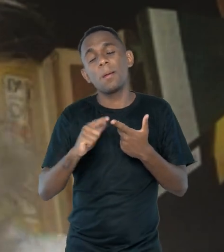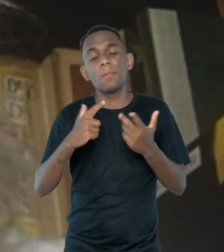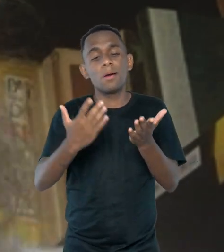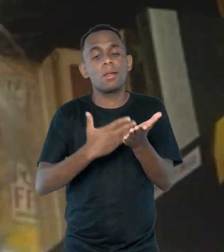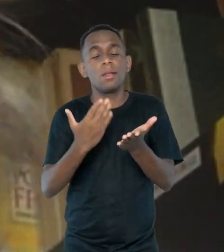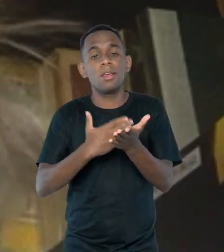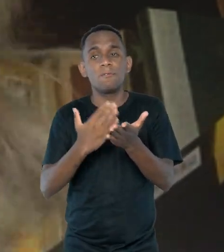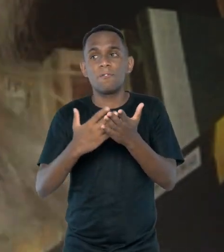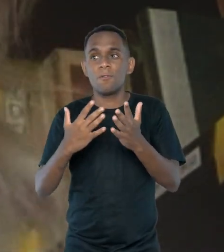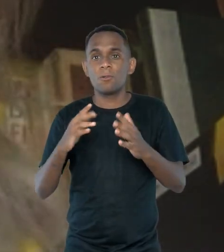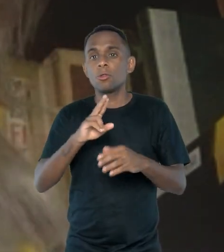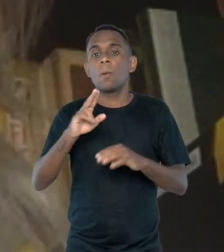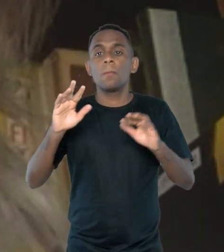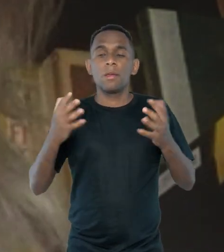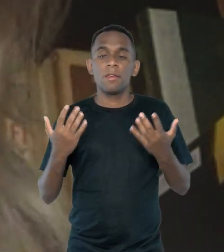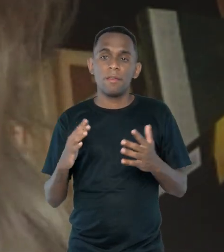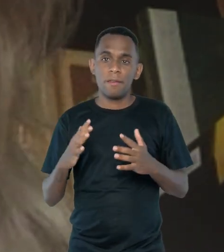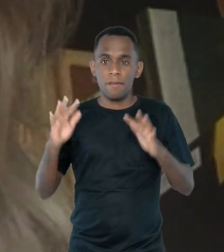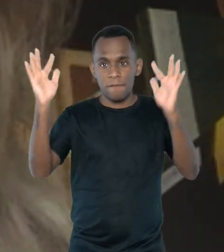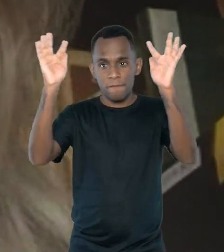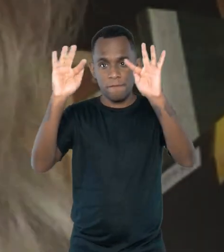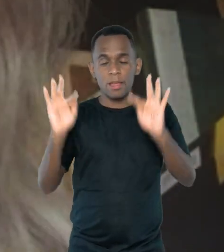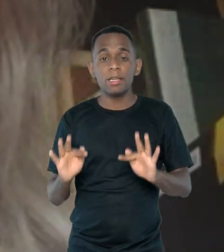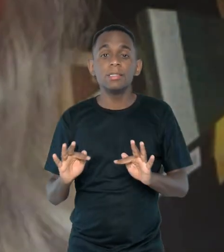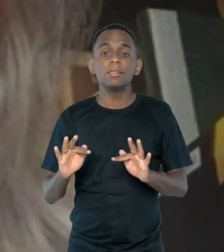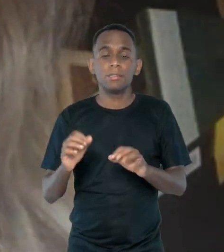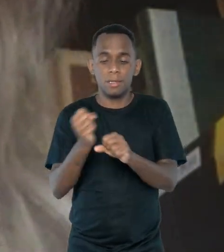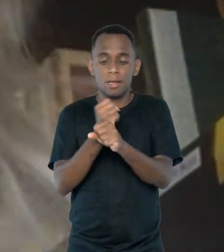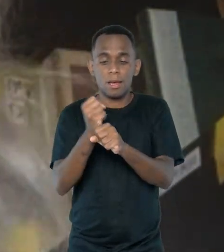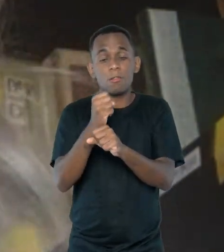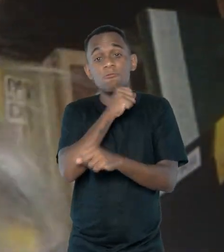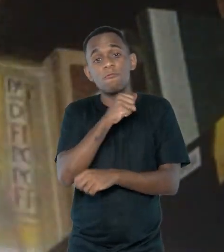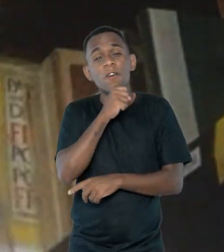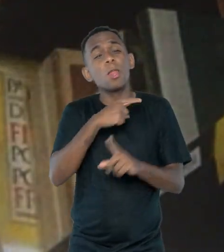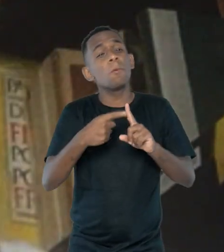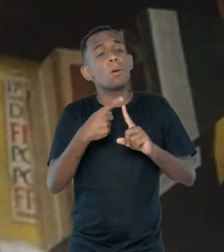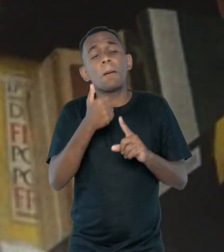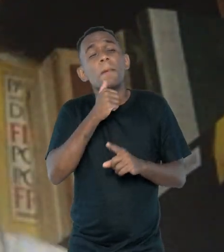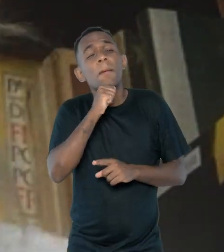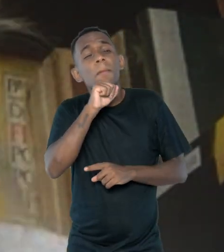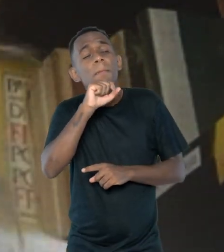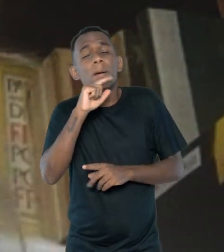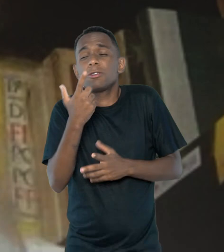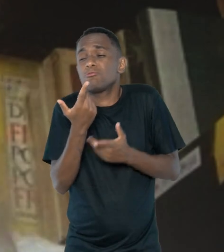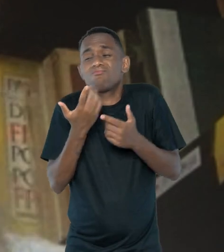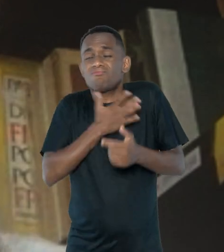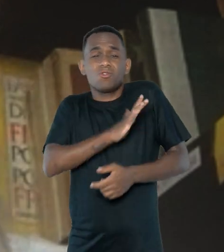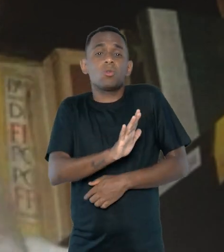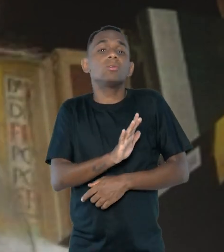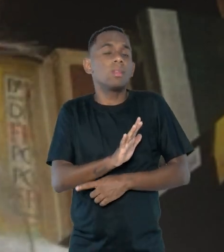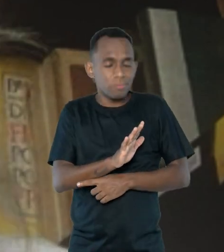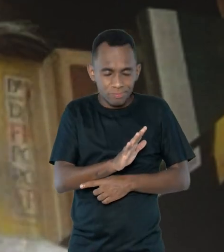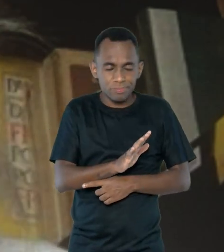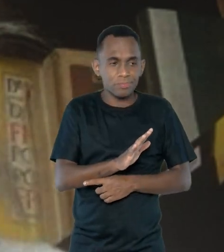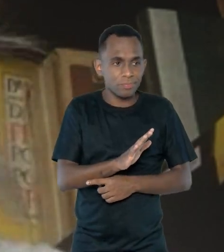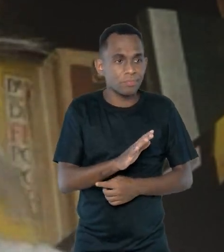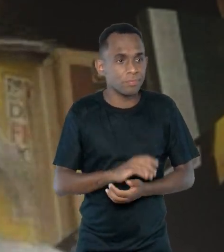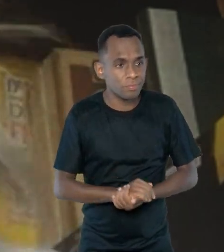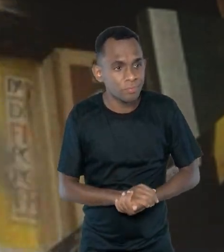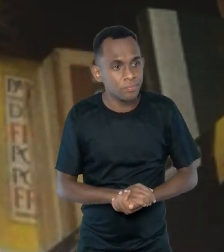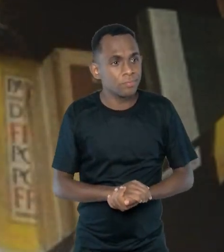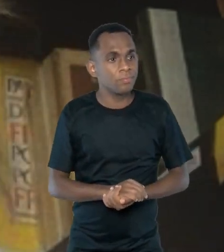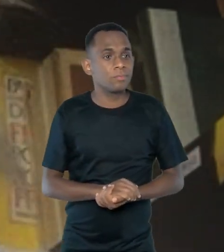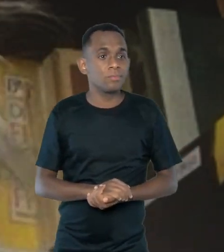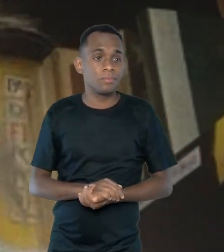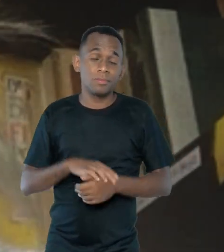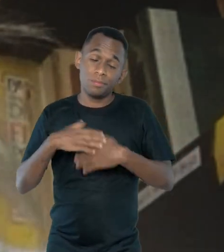do Marcelo Rubens Paiva, que uns pais não gostaram da adoção e